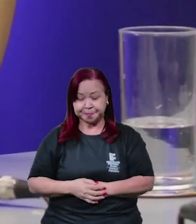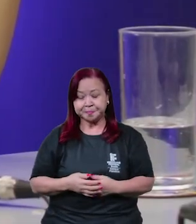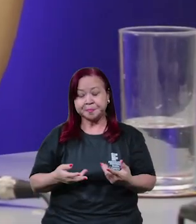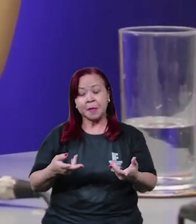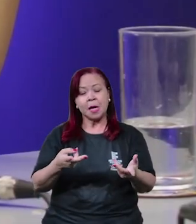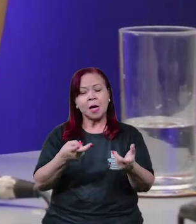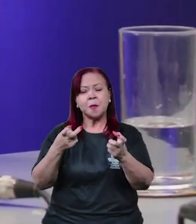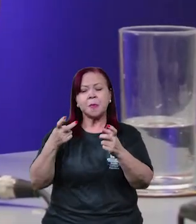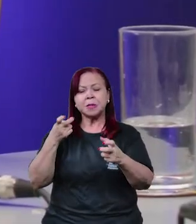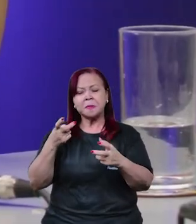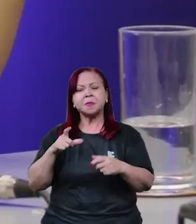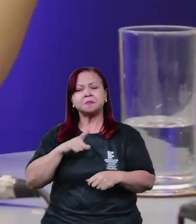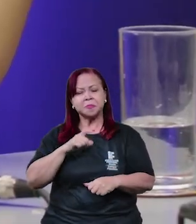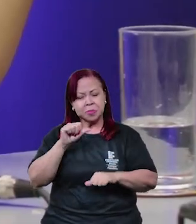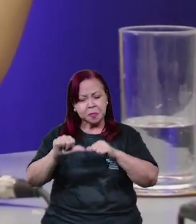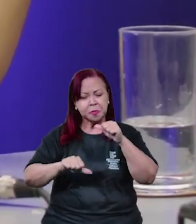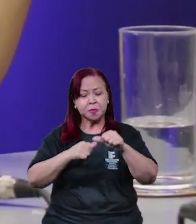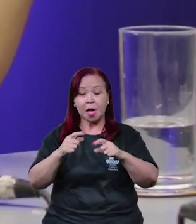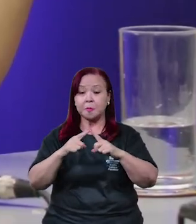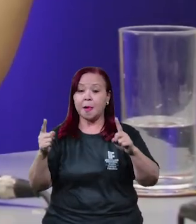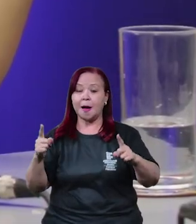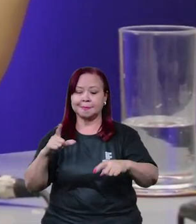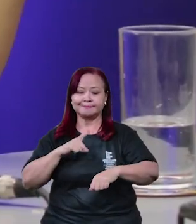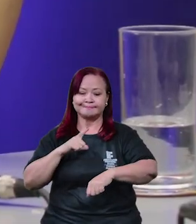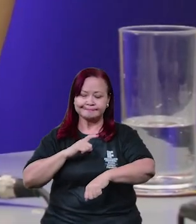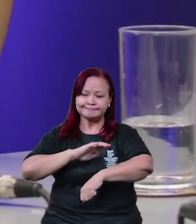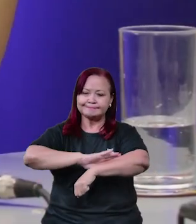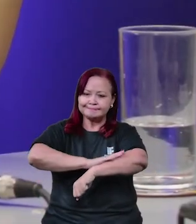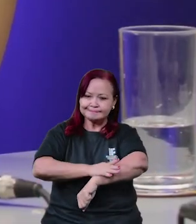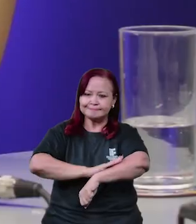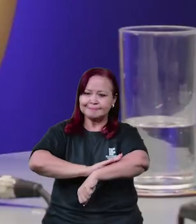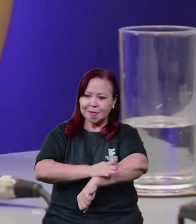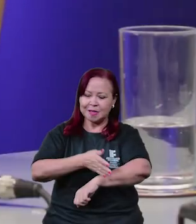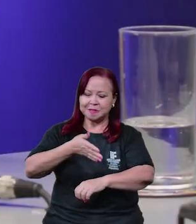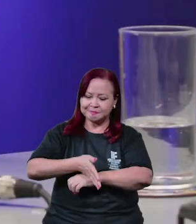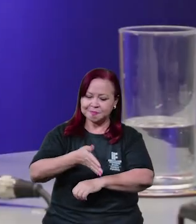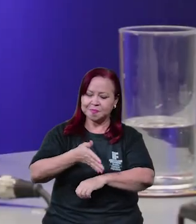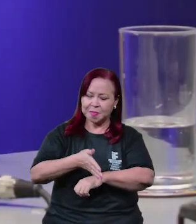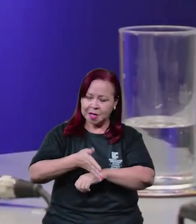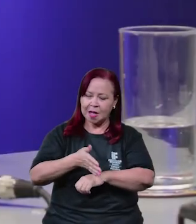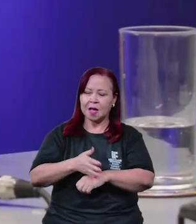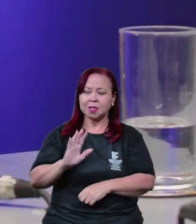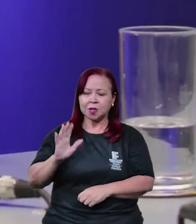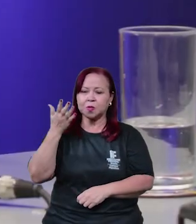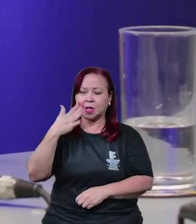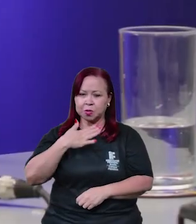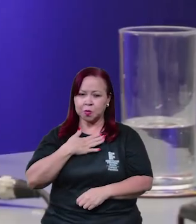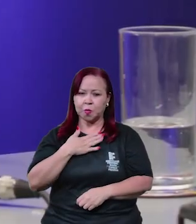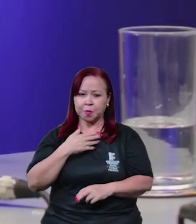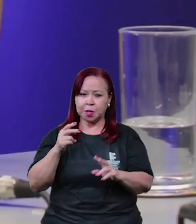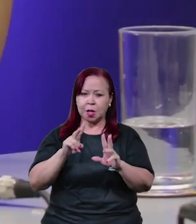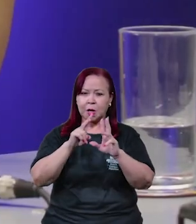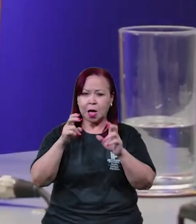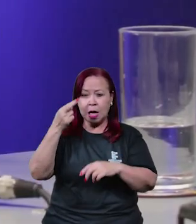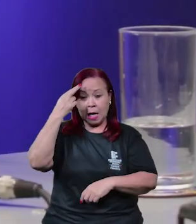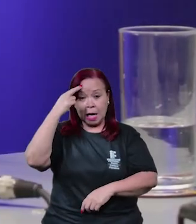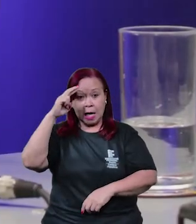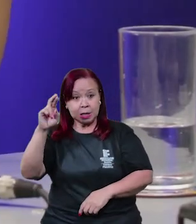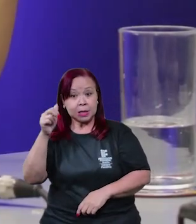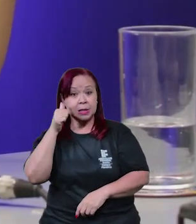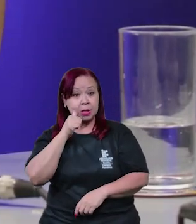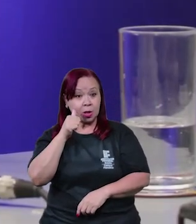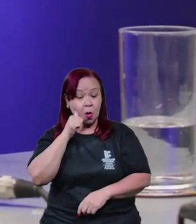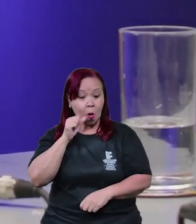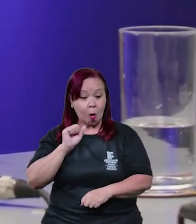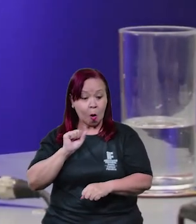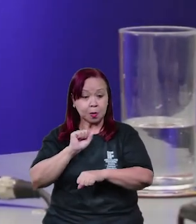apesar de tudo, o racismo não deixa de existir, né? Tipo, é muito frequente comigo também o caso de senhorinhas me parando na